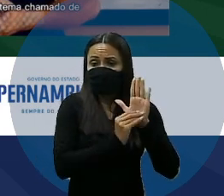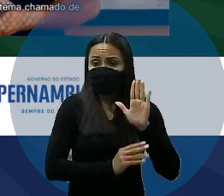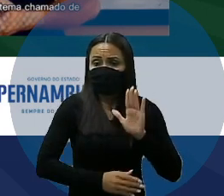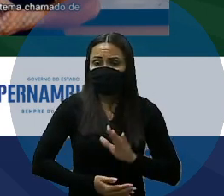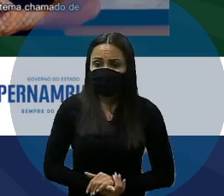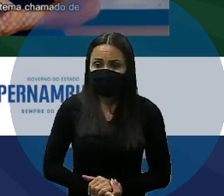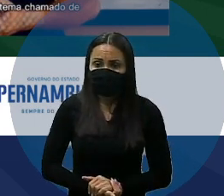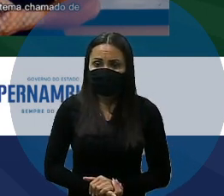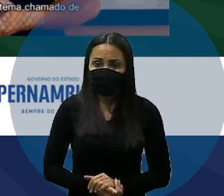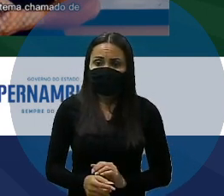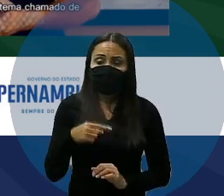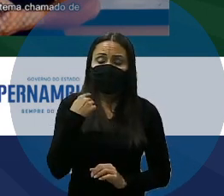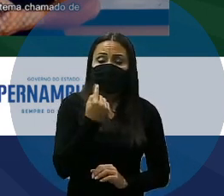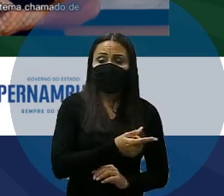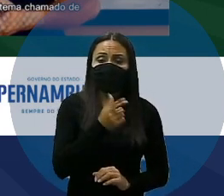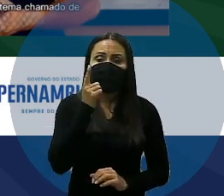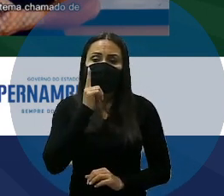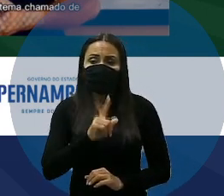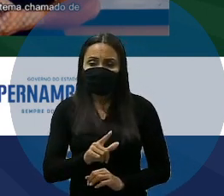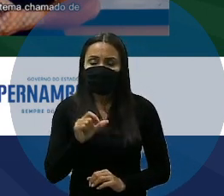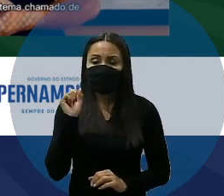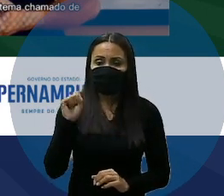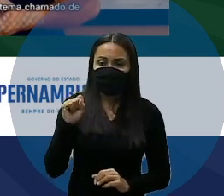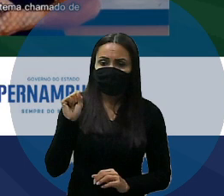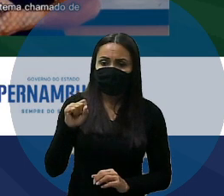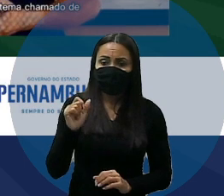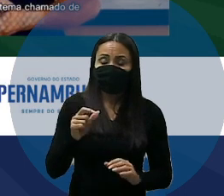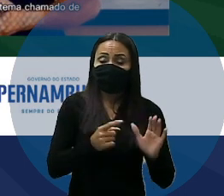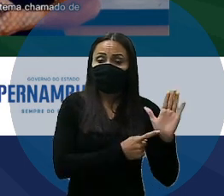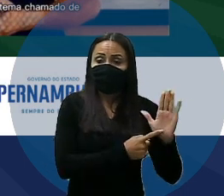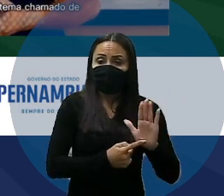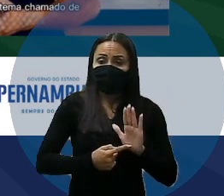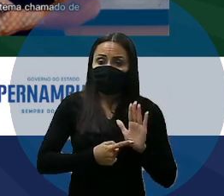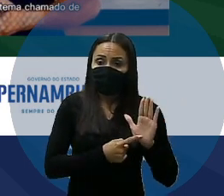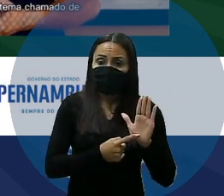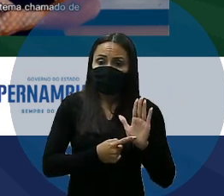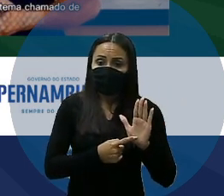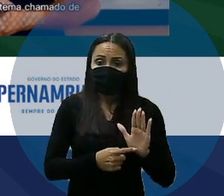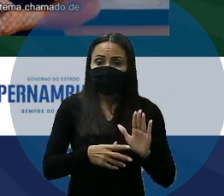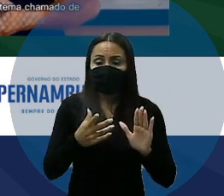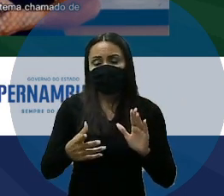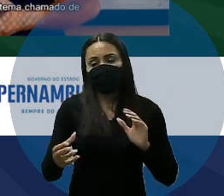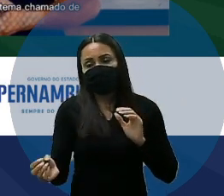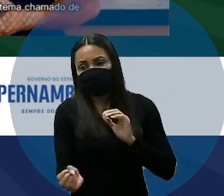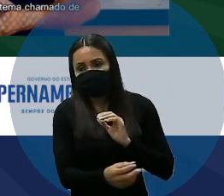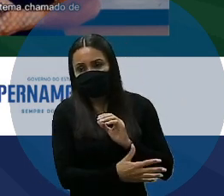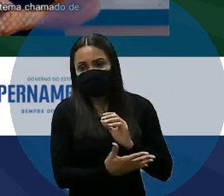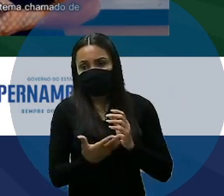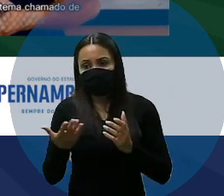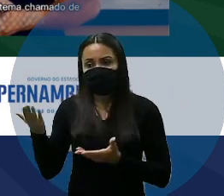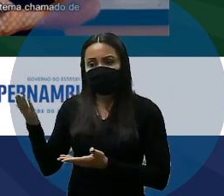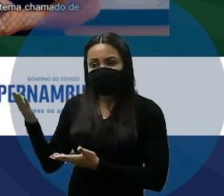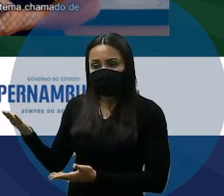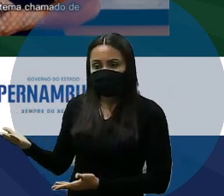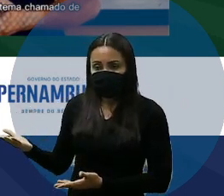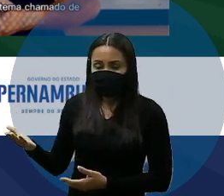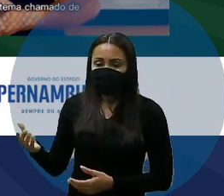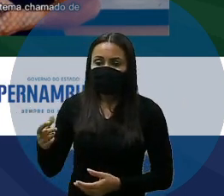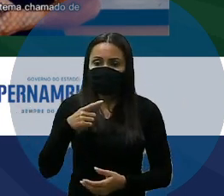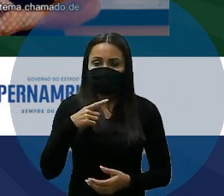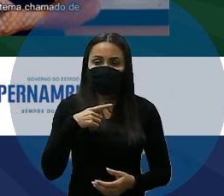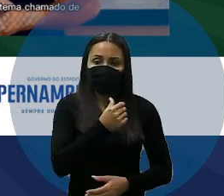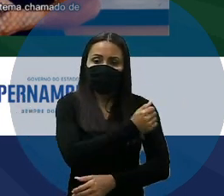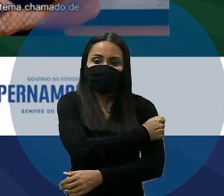a gente consegue, de fato, mostrar aí de uma forma inovadora o que a gente tem para os alunos e